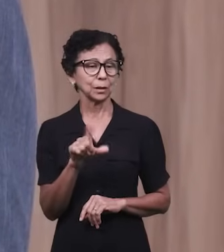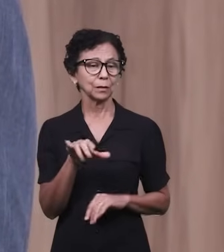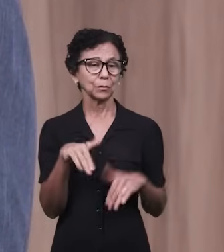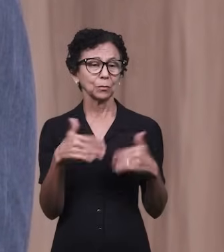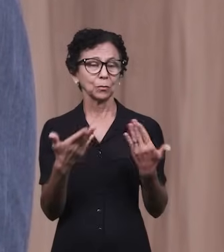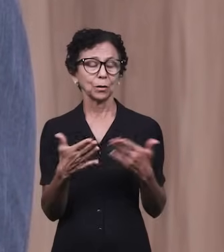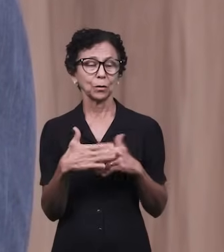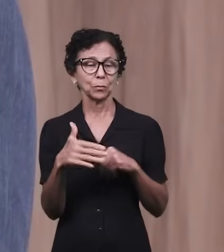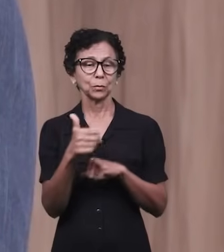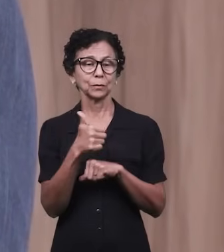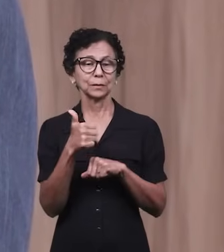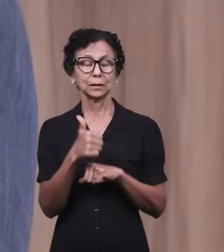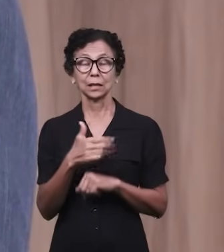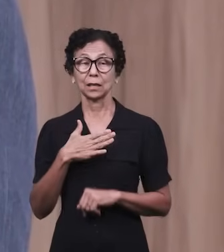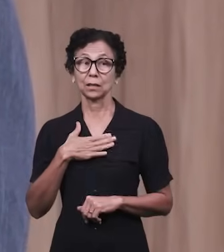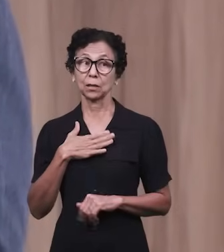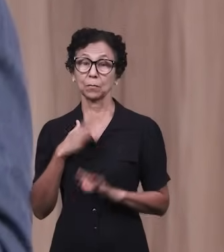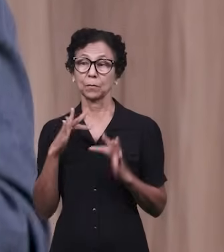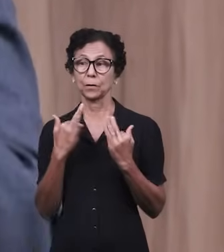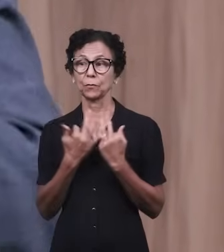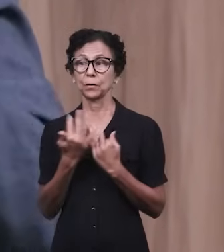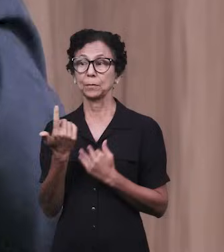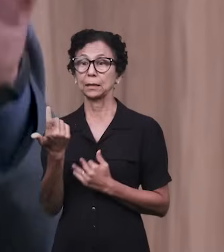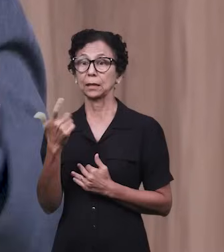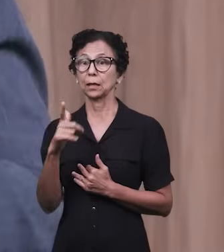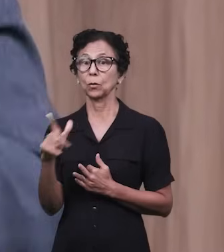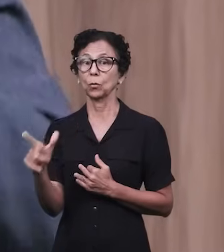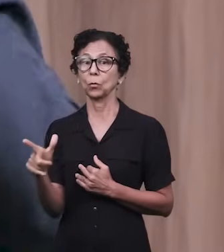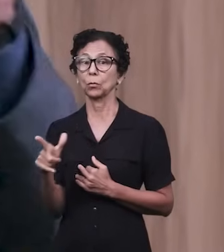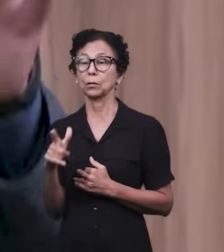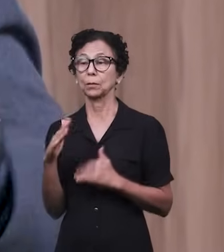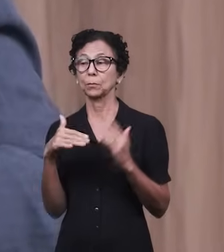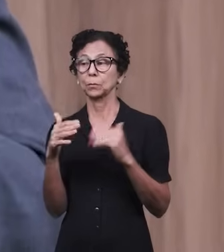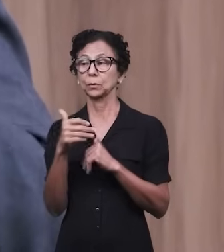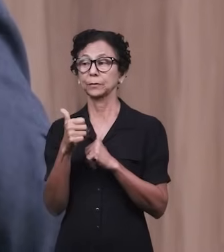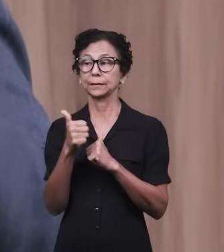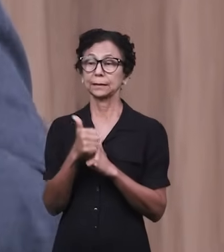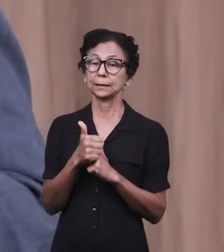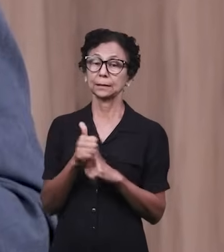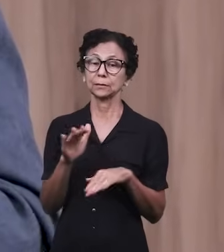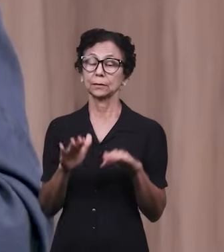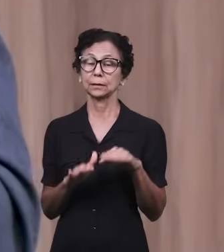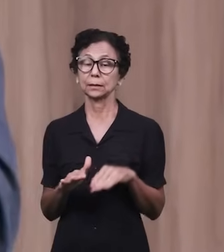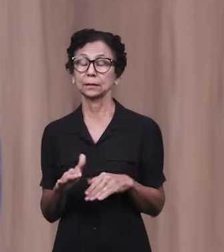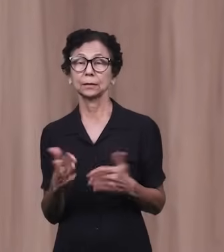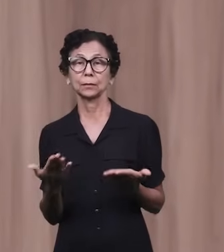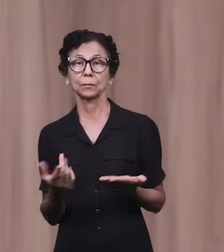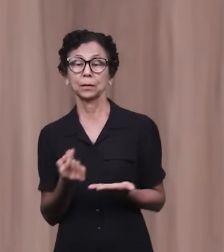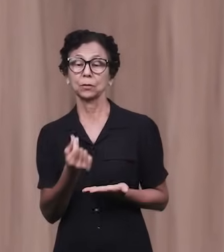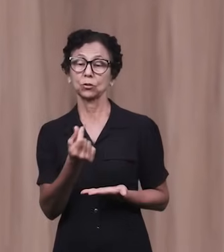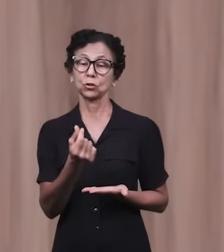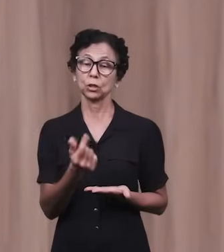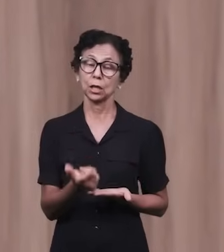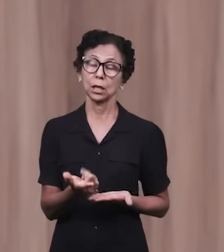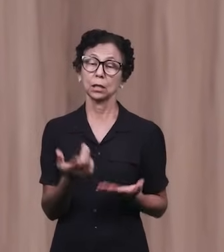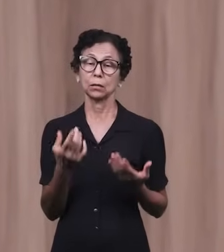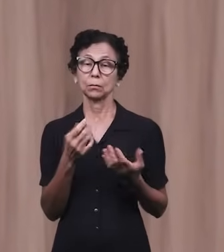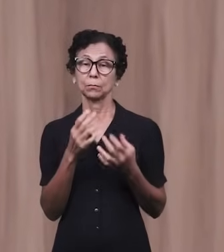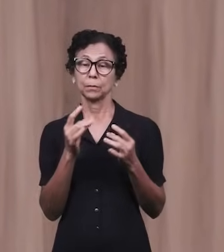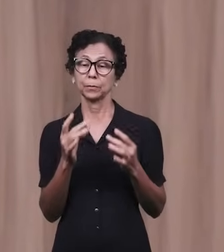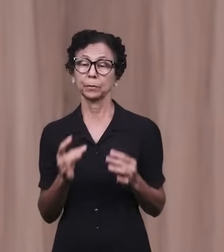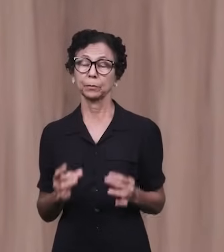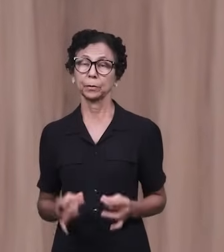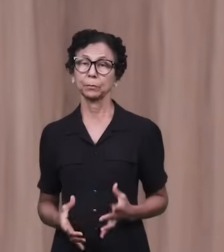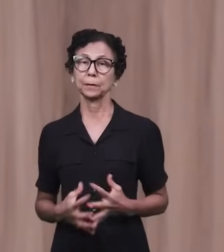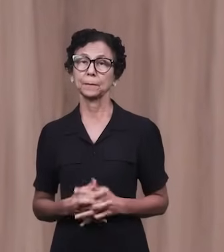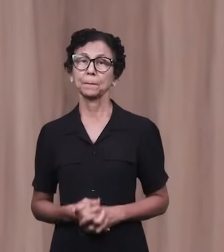família é outra. Talvez os pais, muitas vezes por condições, pelo momento, pela época, não conseguiram seguir determinada carreira